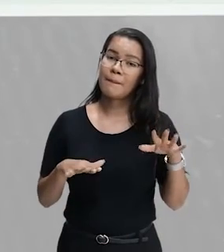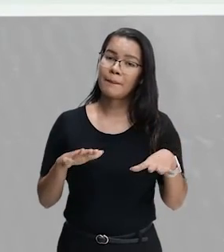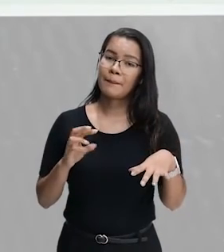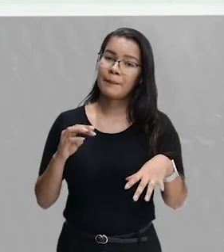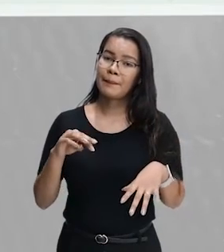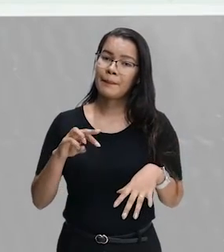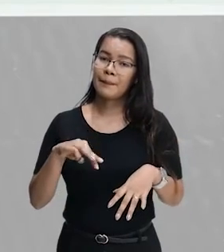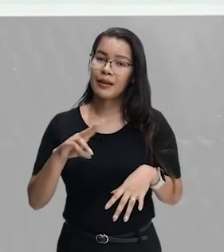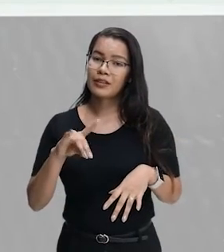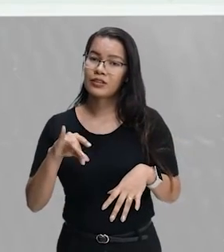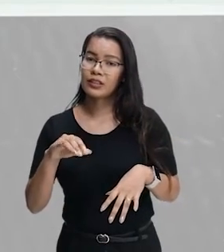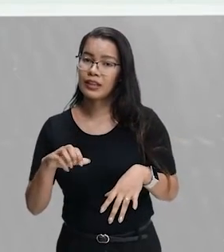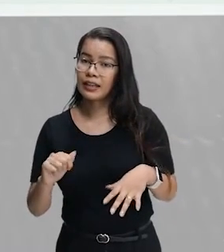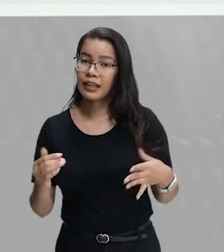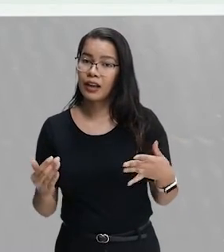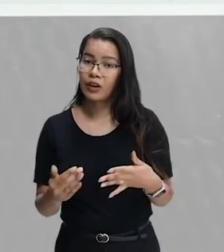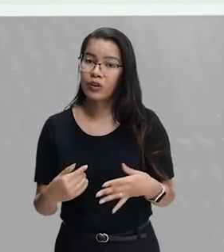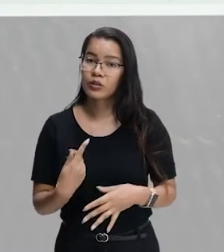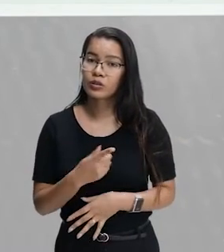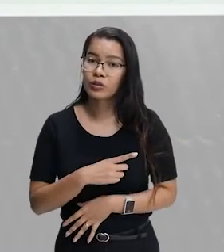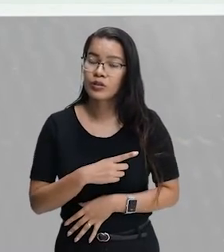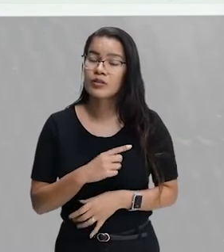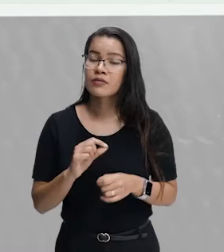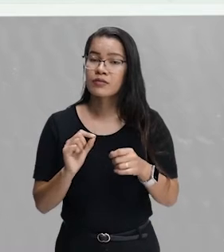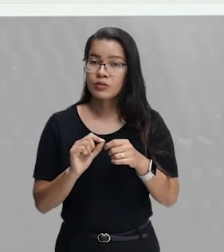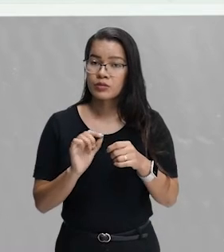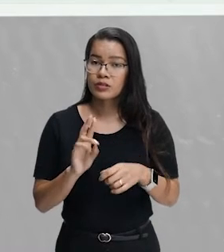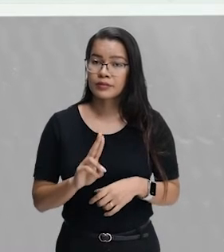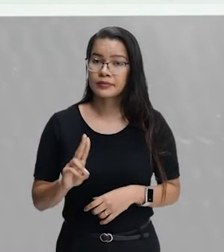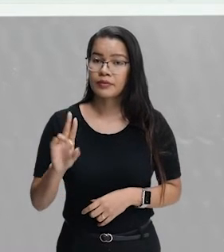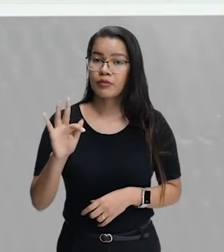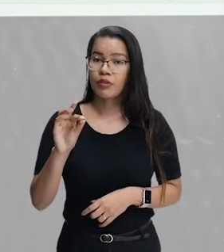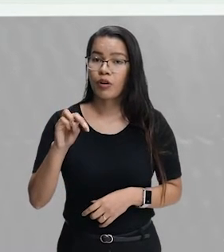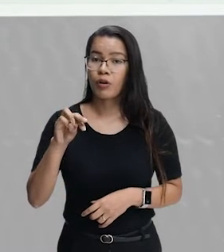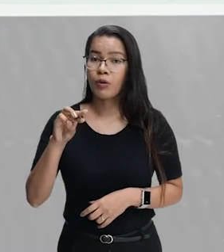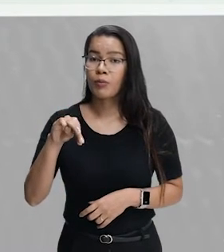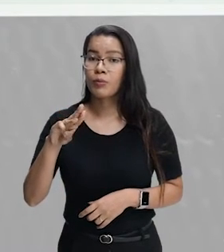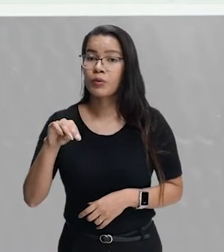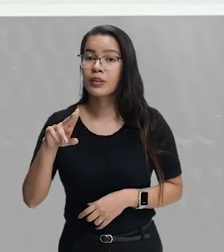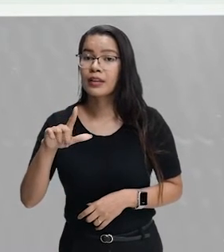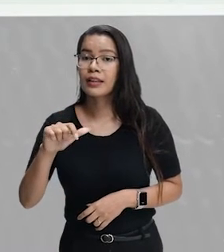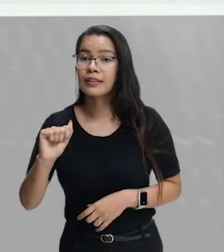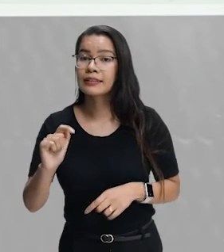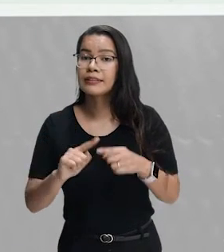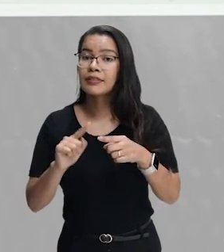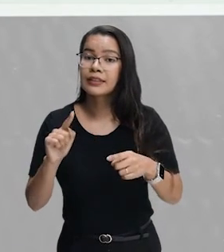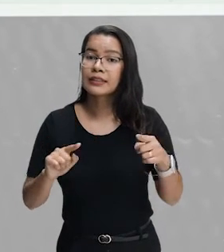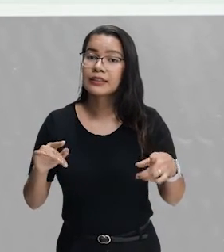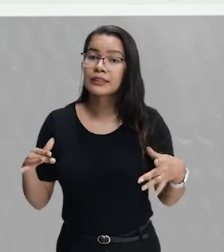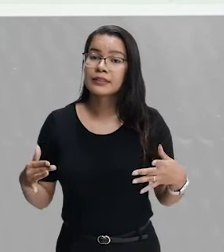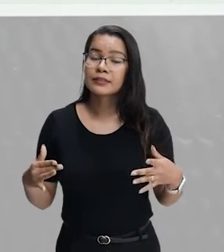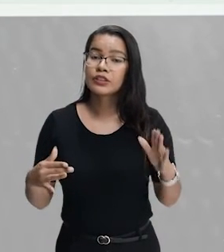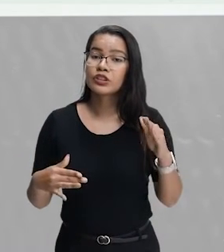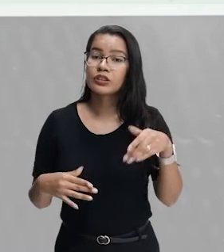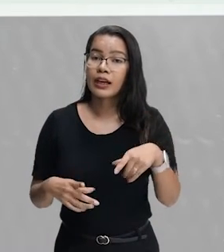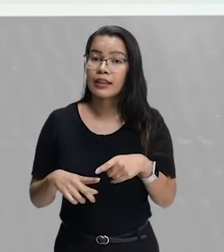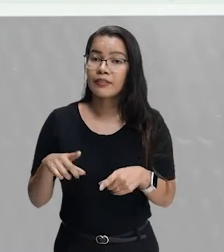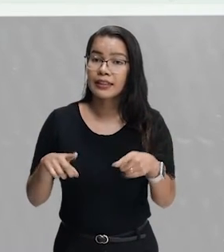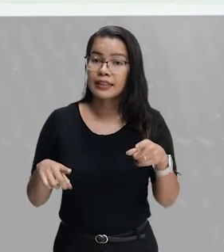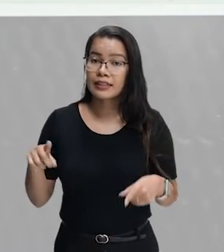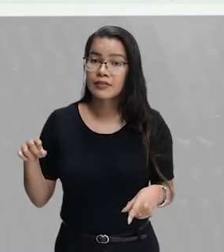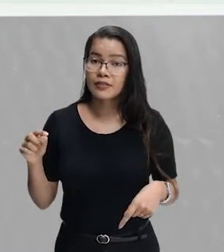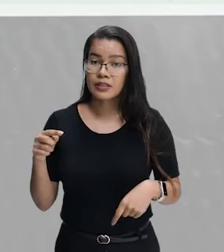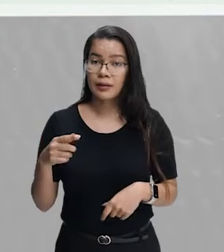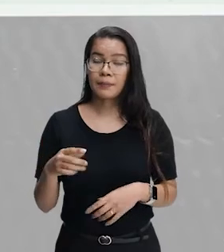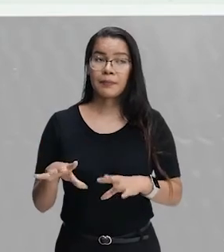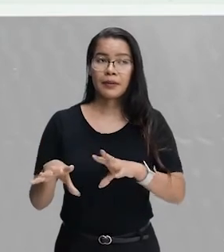média, tá? E agora a gente vai para a fórmula da variância. Na fórmula da variância,